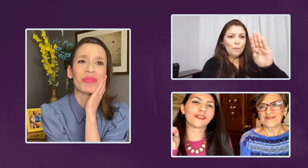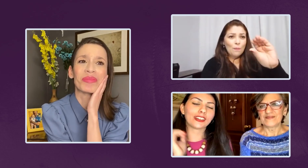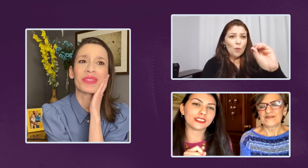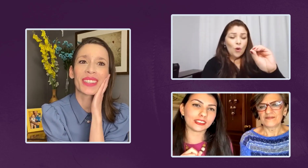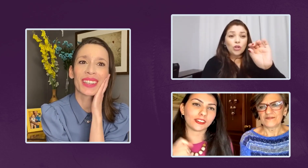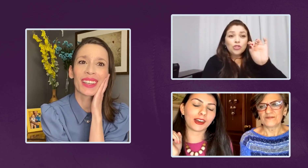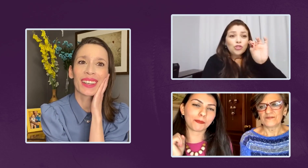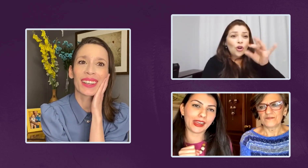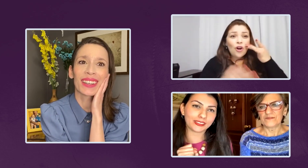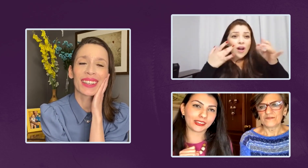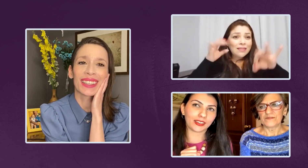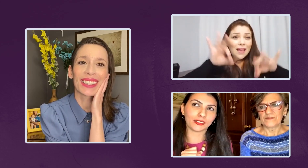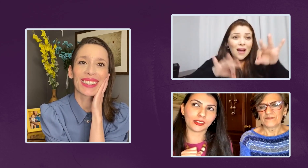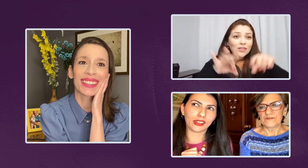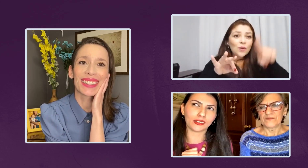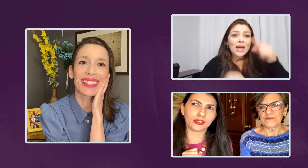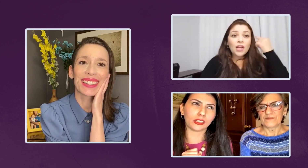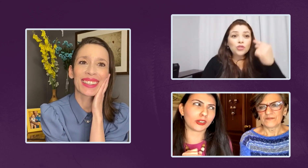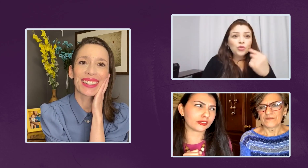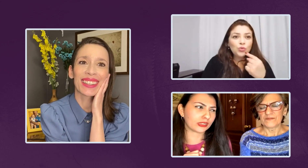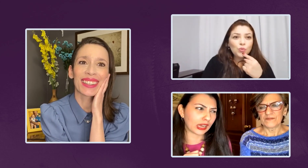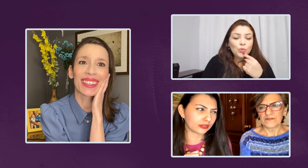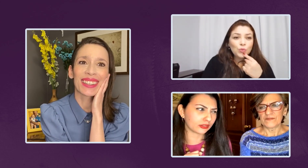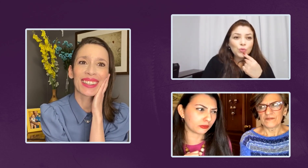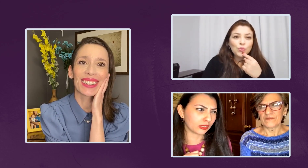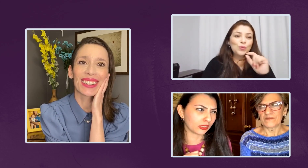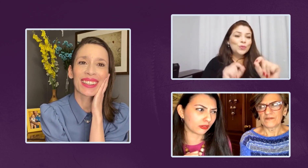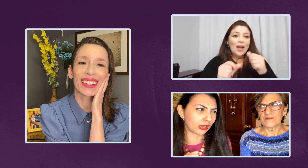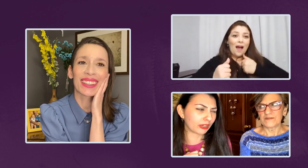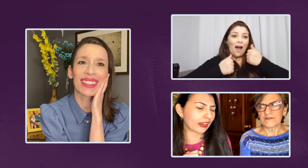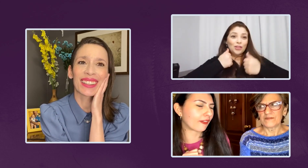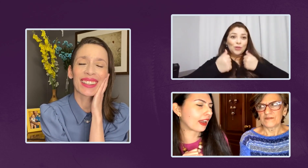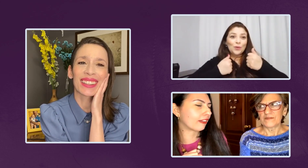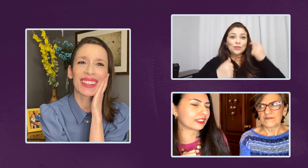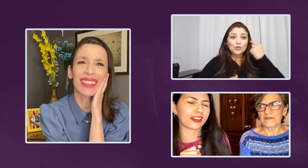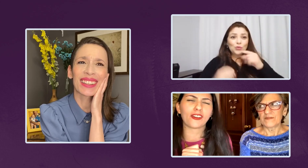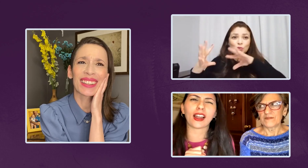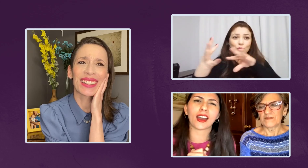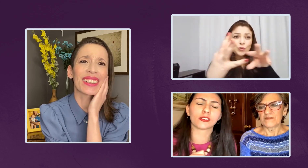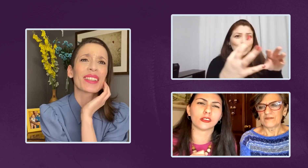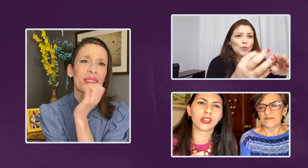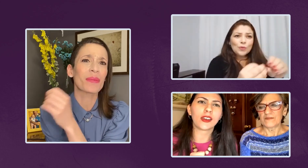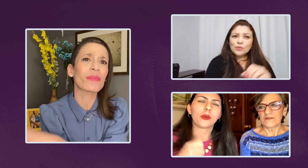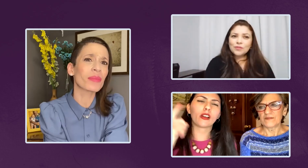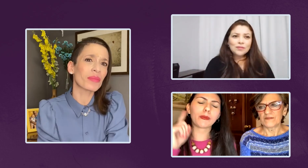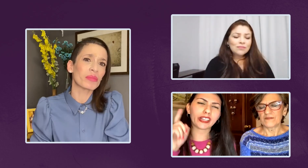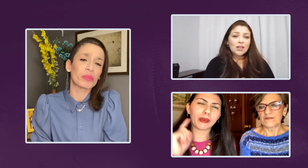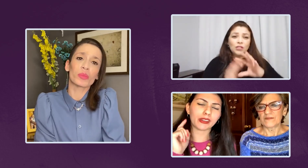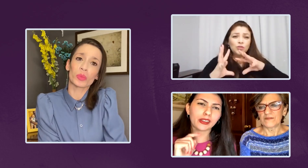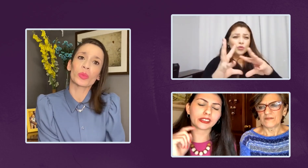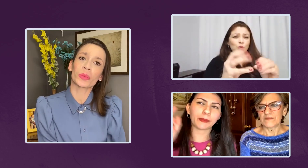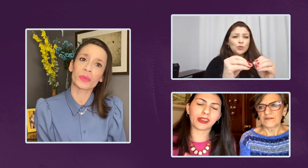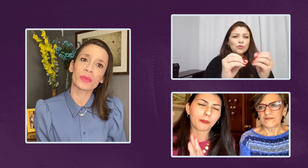que faziam a peça em língua de sinais, se não me engano. Não lembro se era falado, acho que era falado. Porque eu lembro que